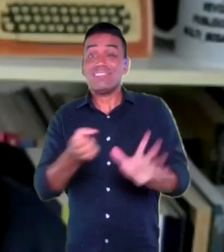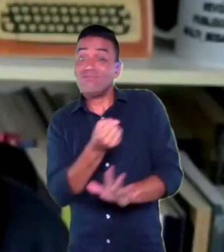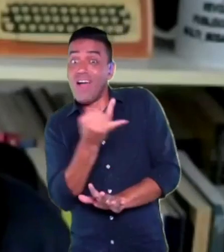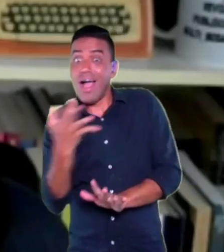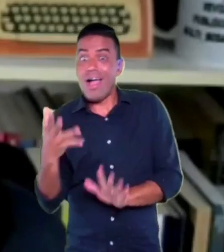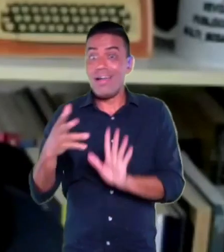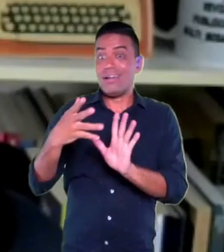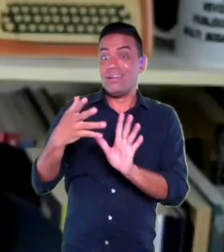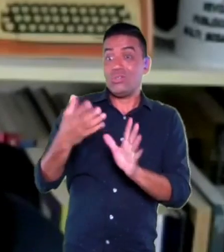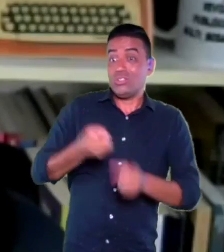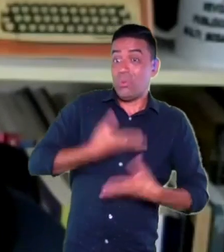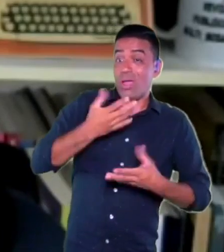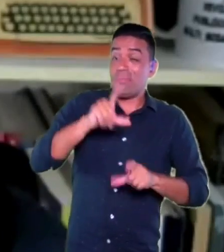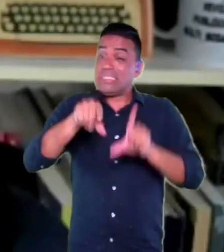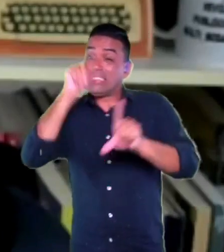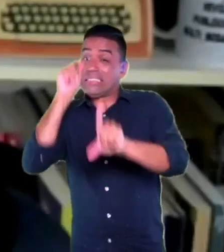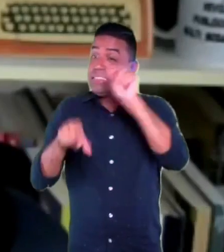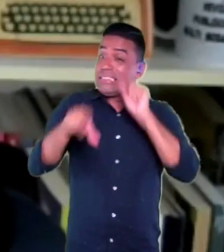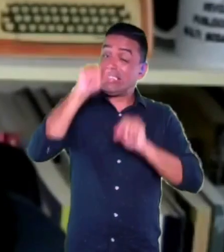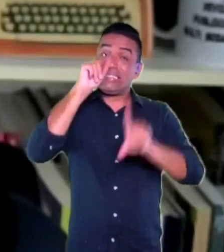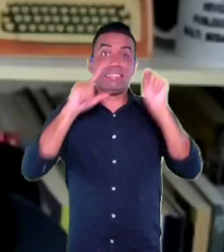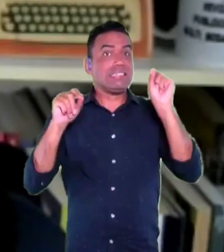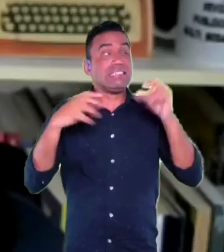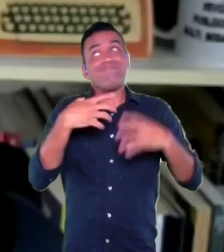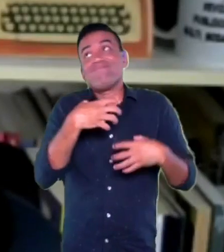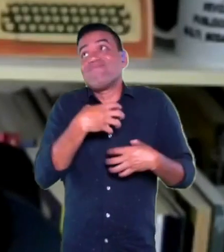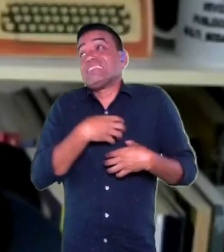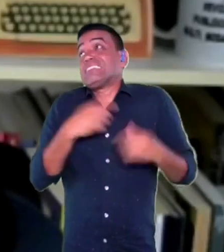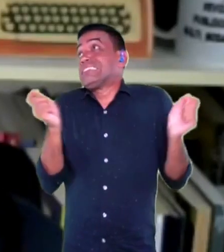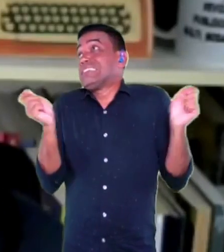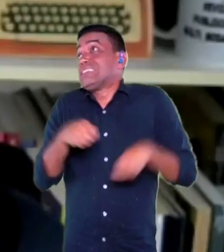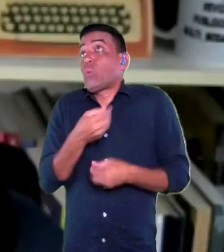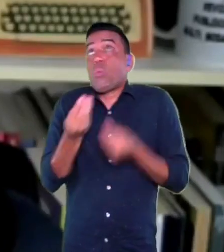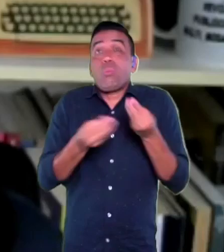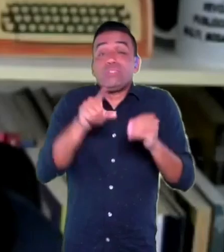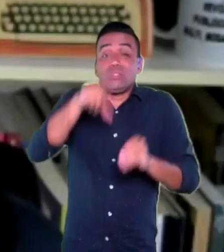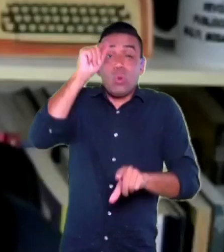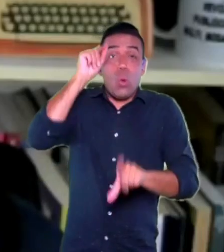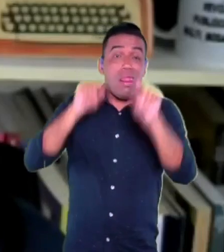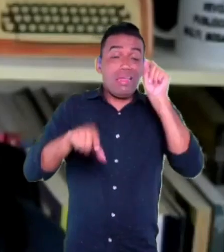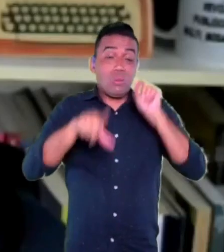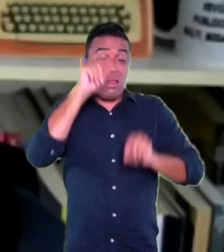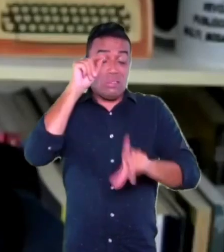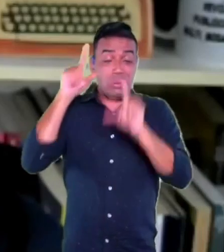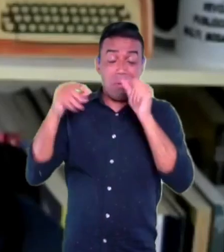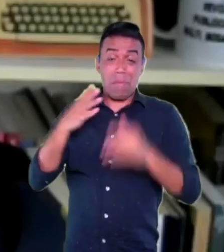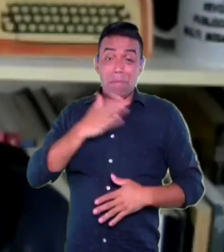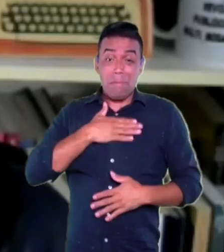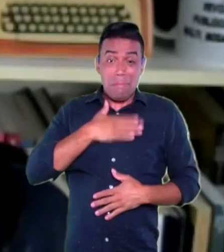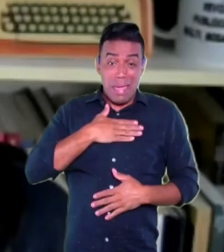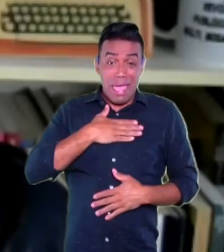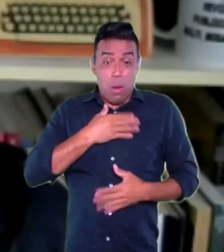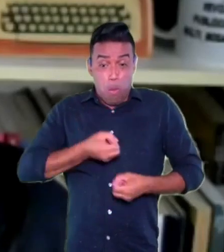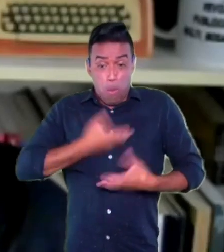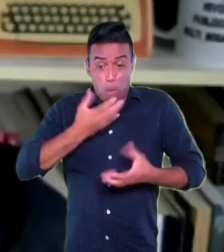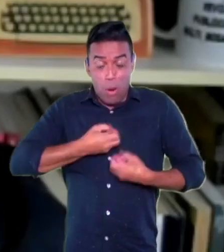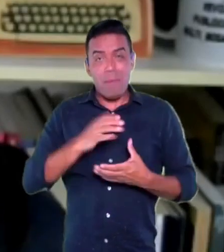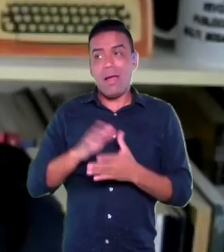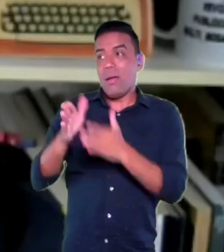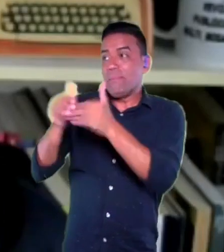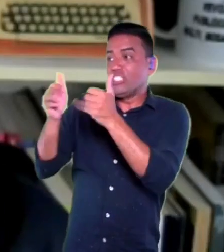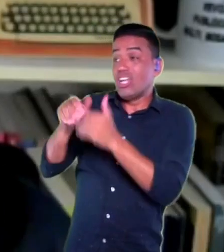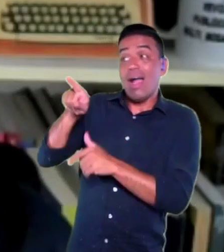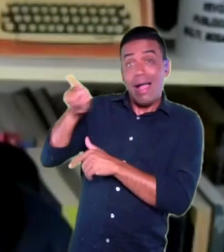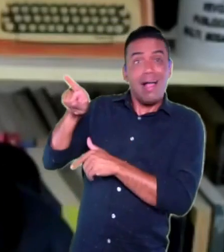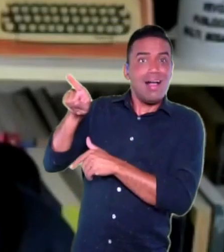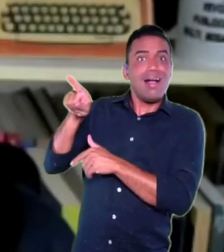que selecionar, e não me sentia capaz de selecionar os meus próprios poemas. Então, eu pedi a ajuda luxuosíssima